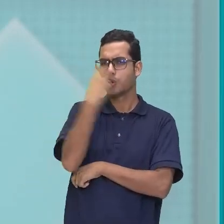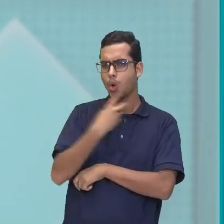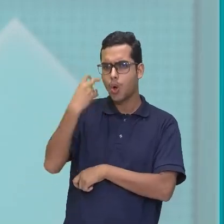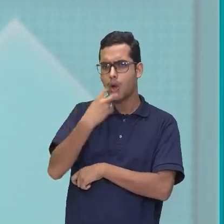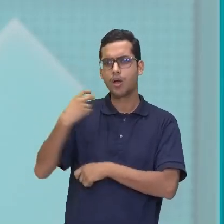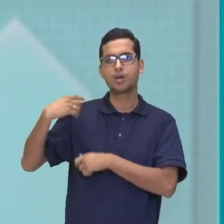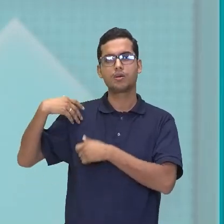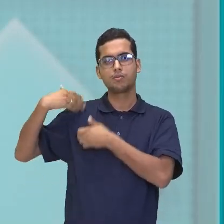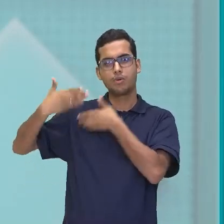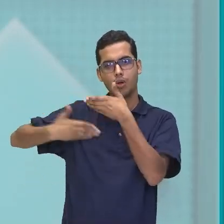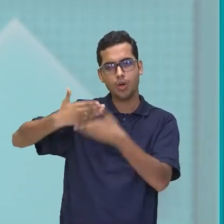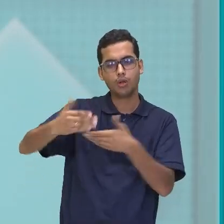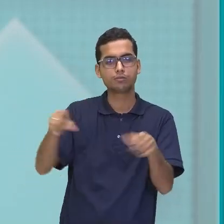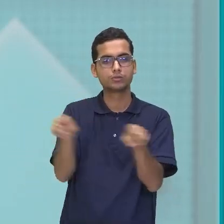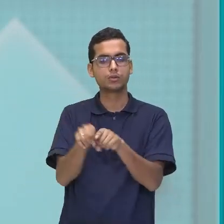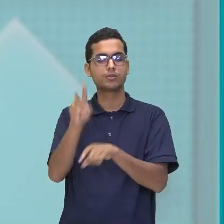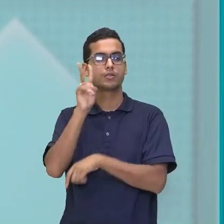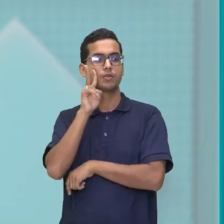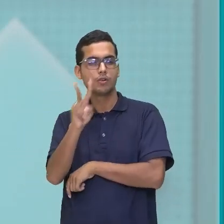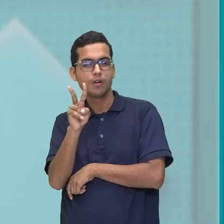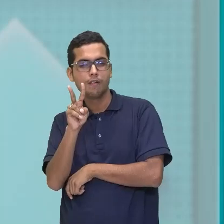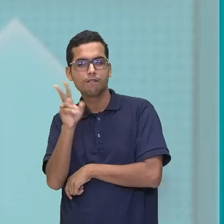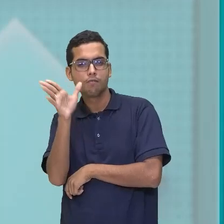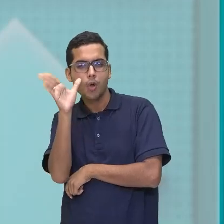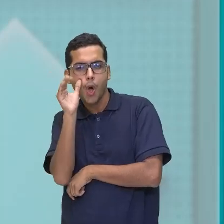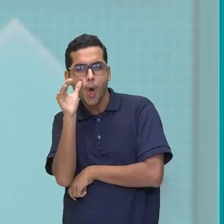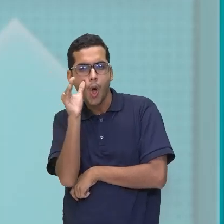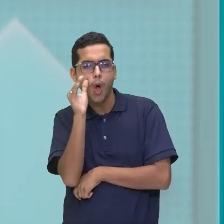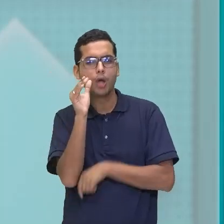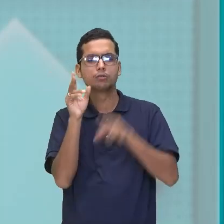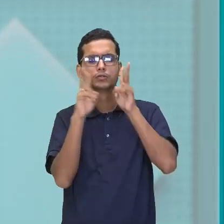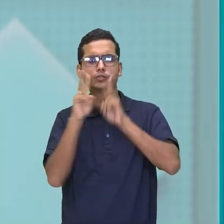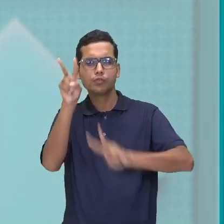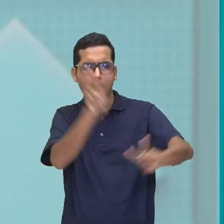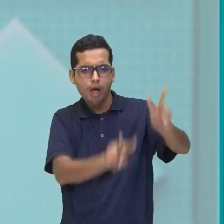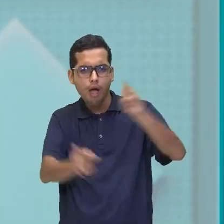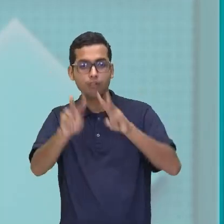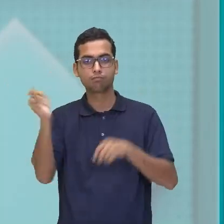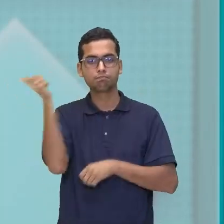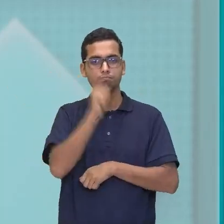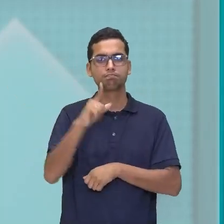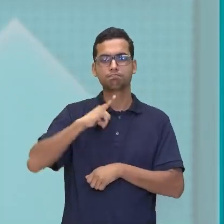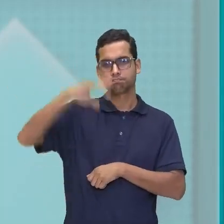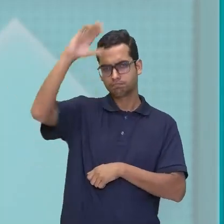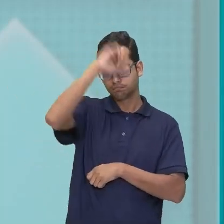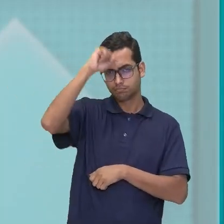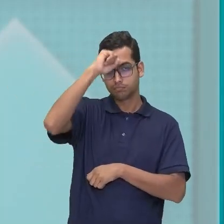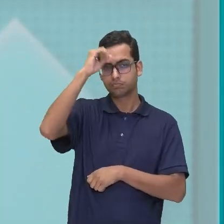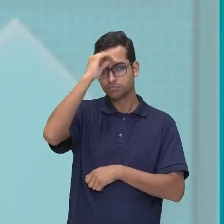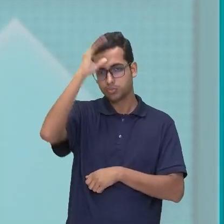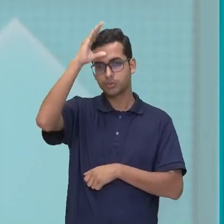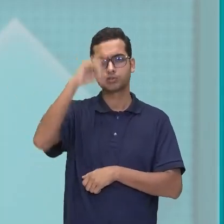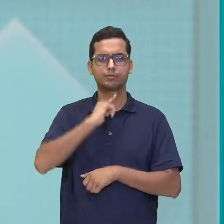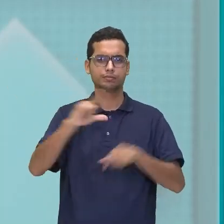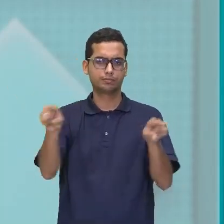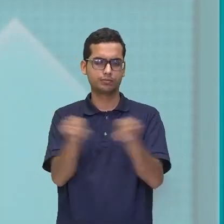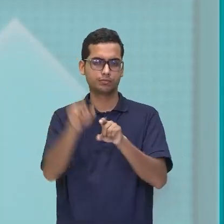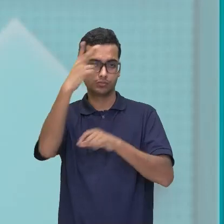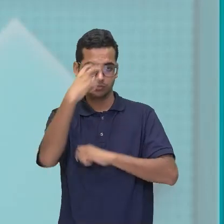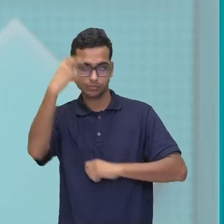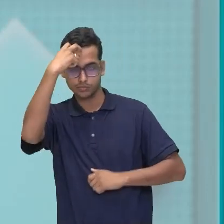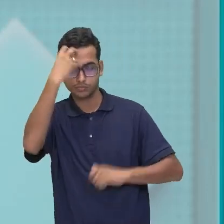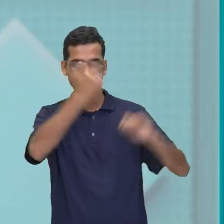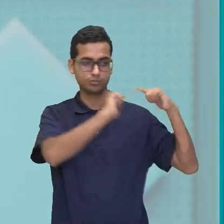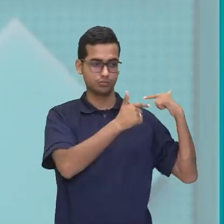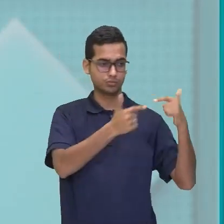da observação, certo? Então, isso envolve a cultura e a